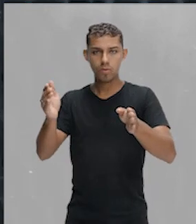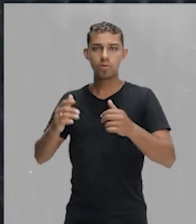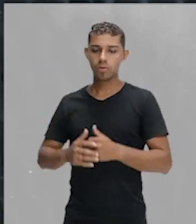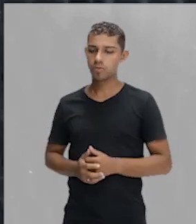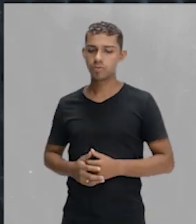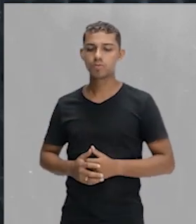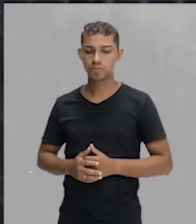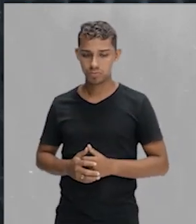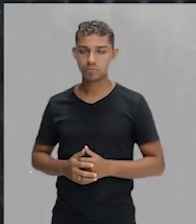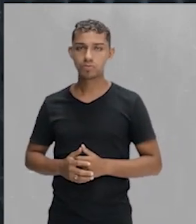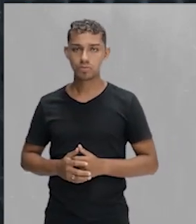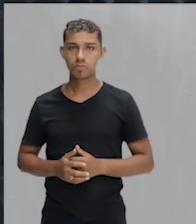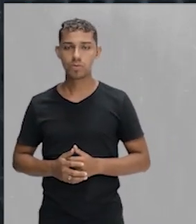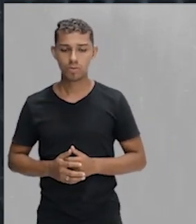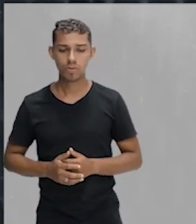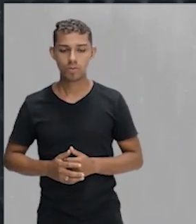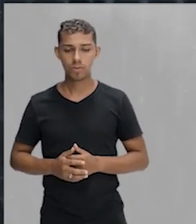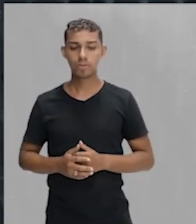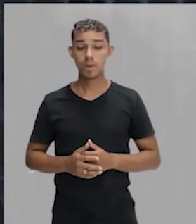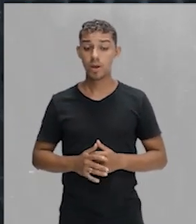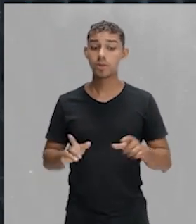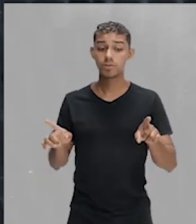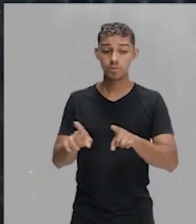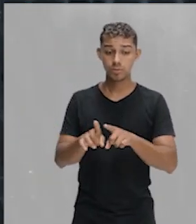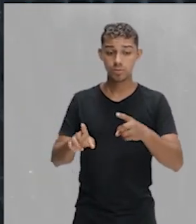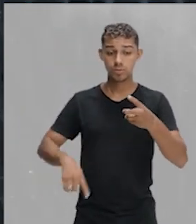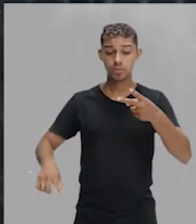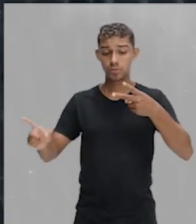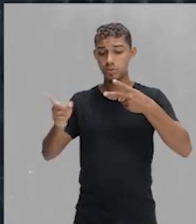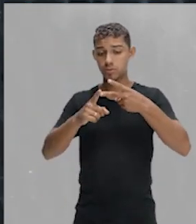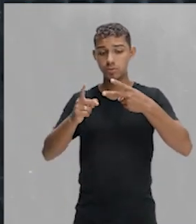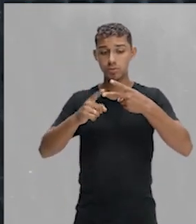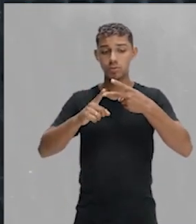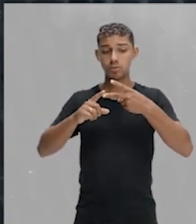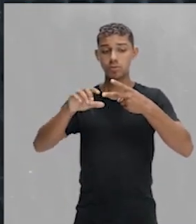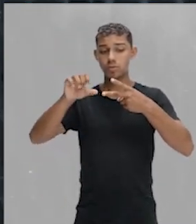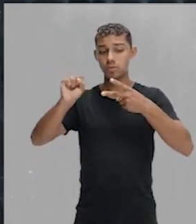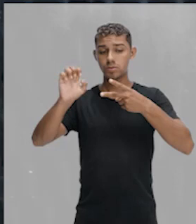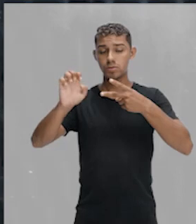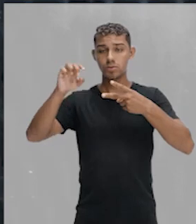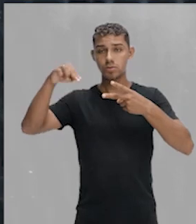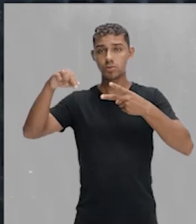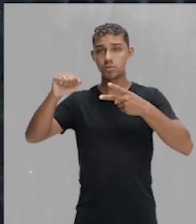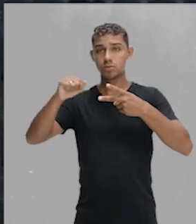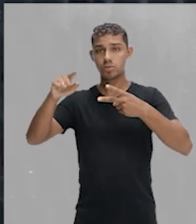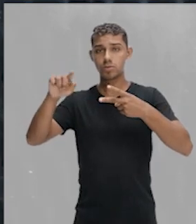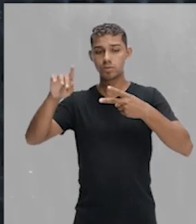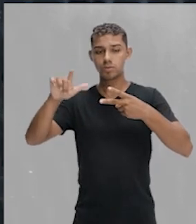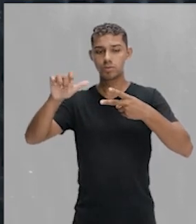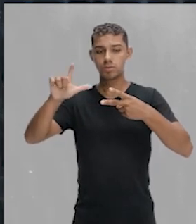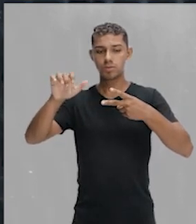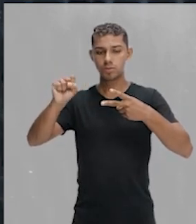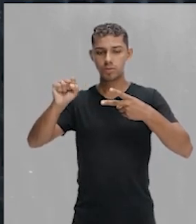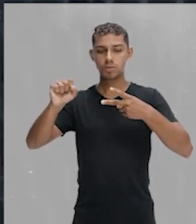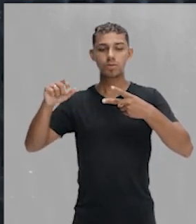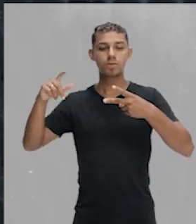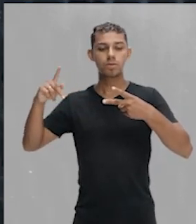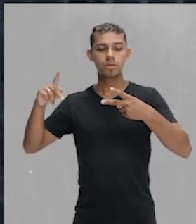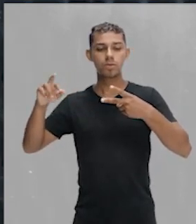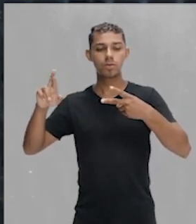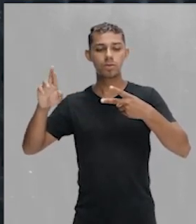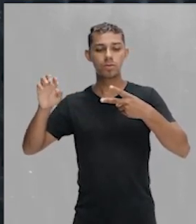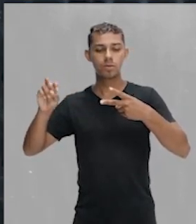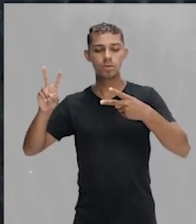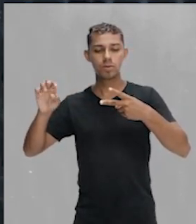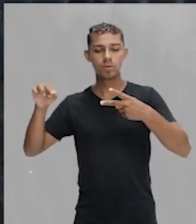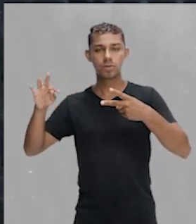certo? Aí eu tenho os señales preventivas, que são os sinais que estão aqui no quadro de amarelo. Então, eu